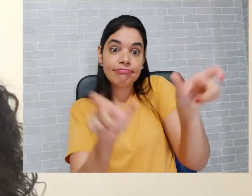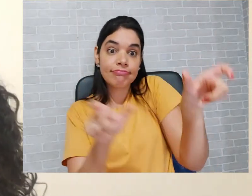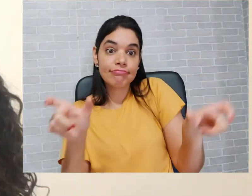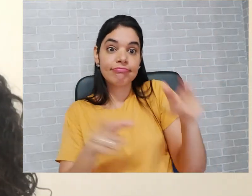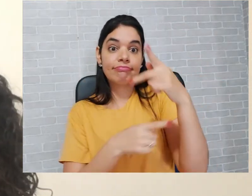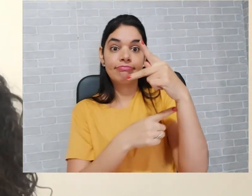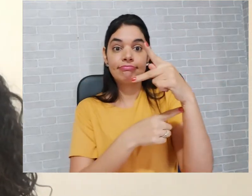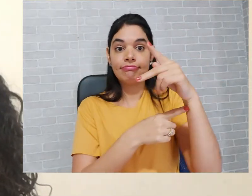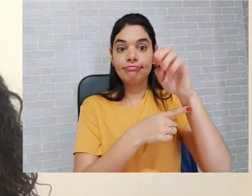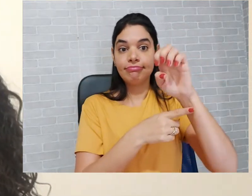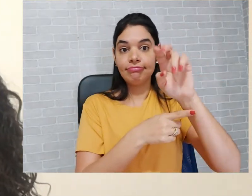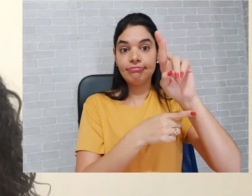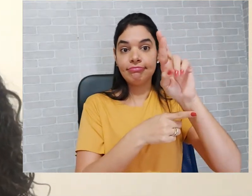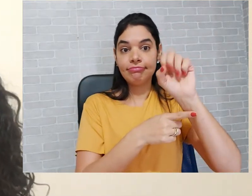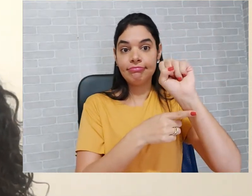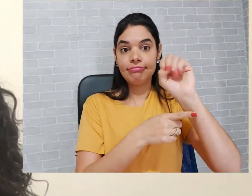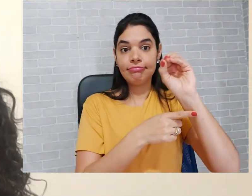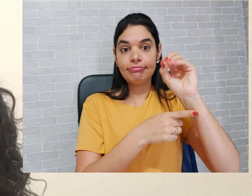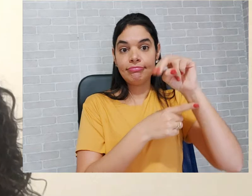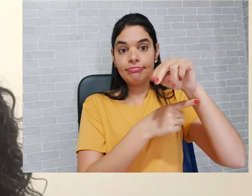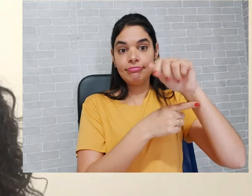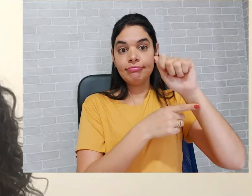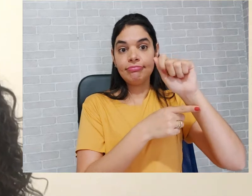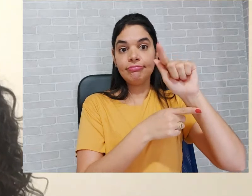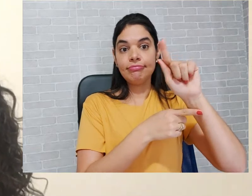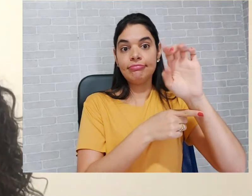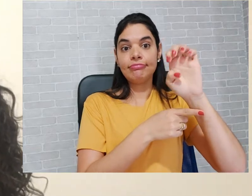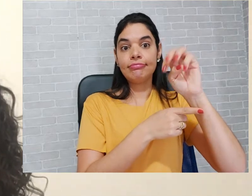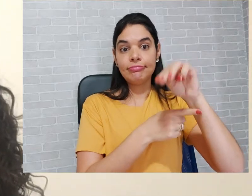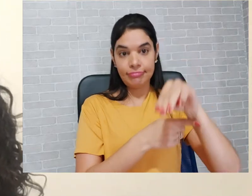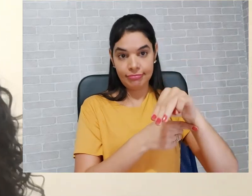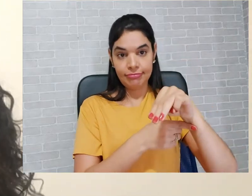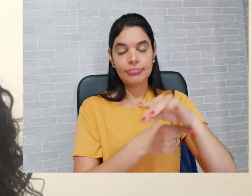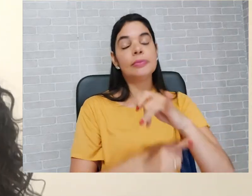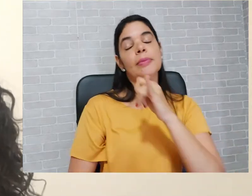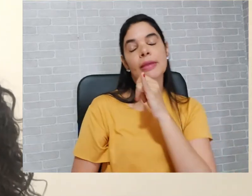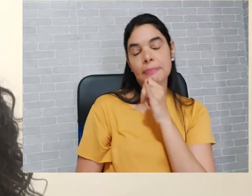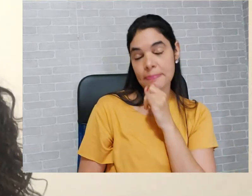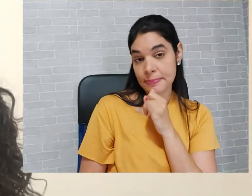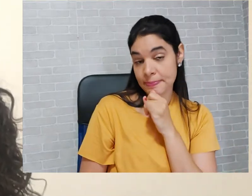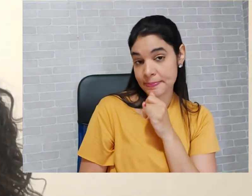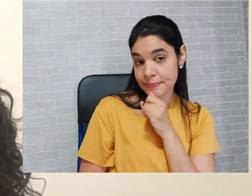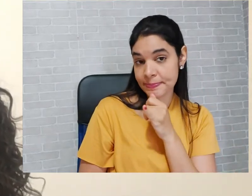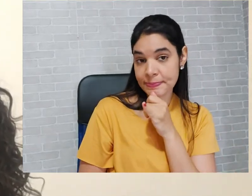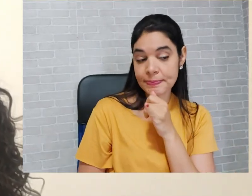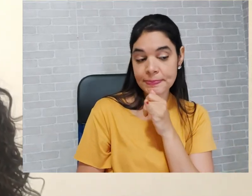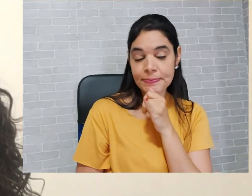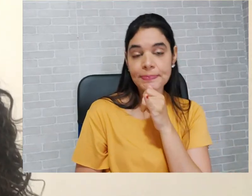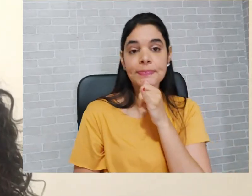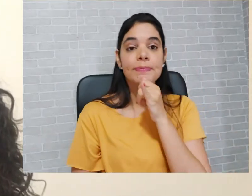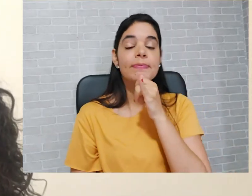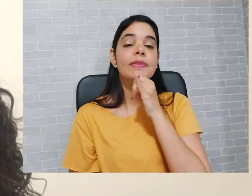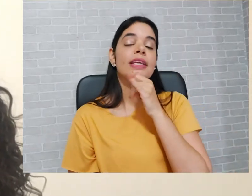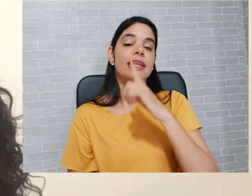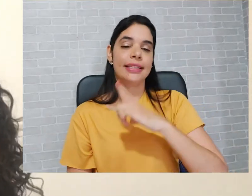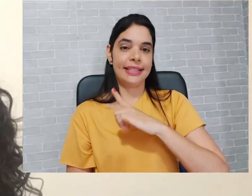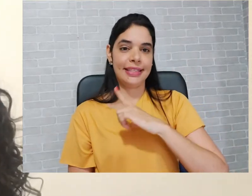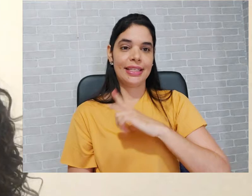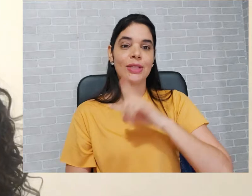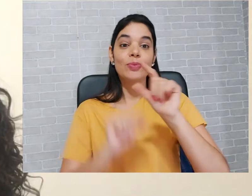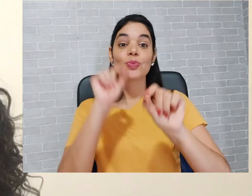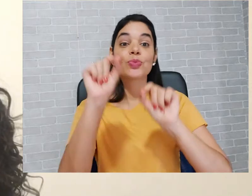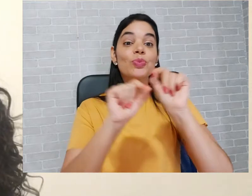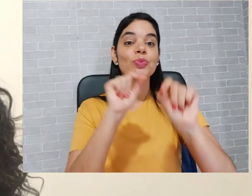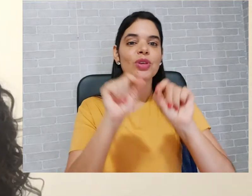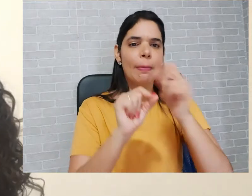em alguns personagens que vou destacar para vocês aqui, por exemplo, a Diablesse. A Diablesse, alguns